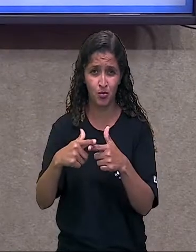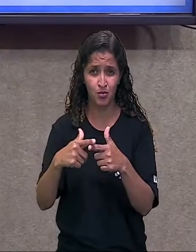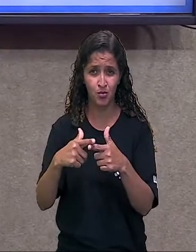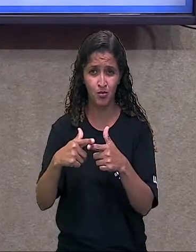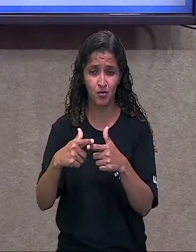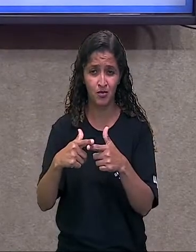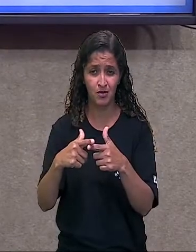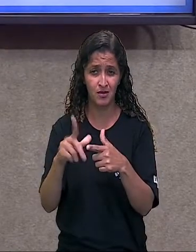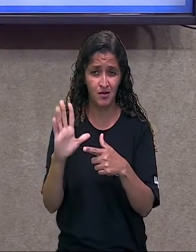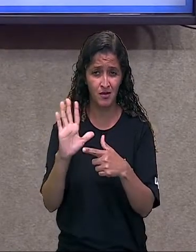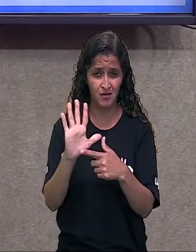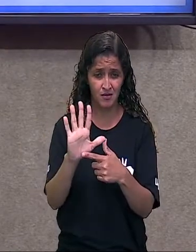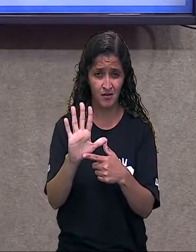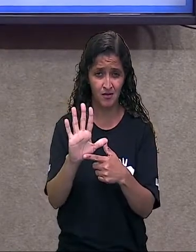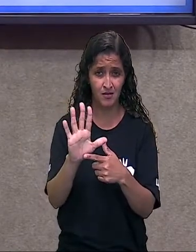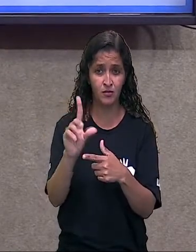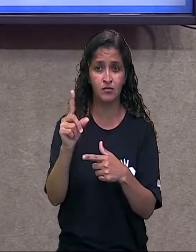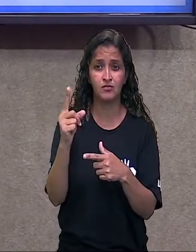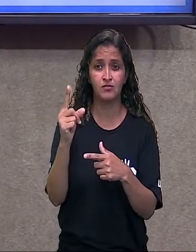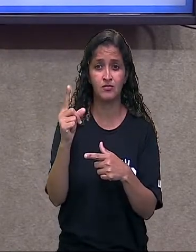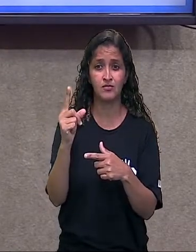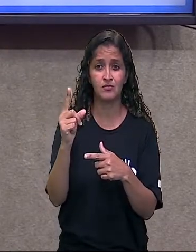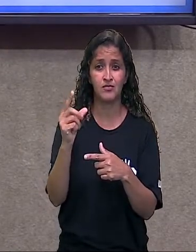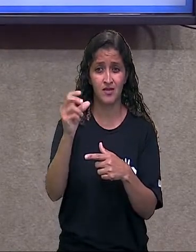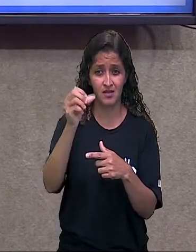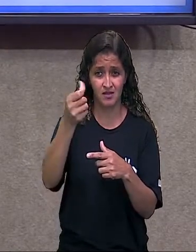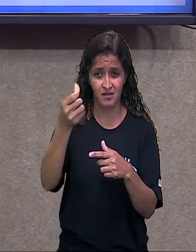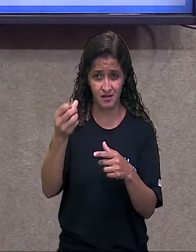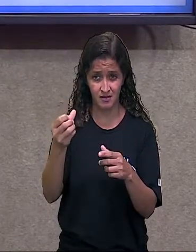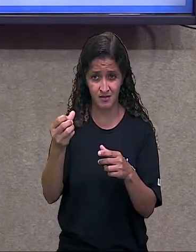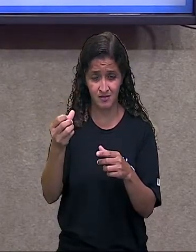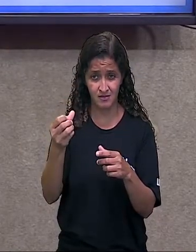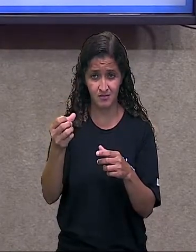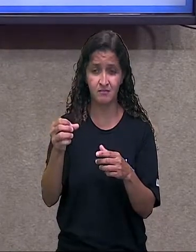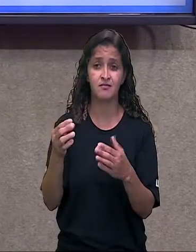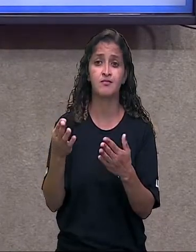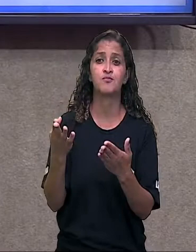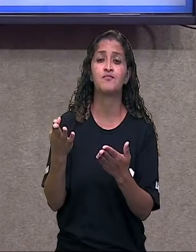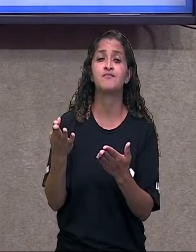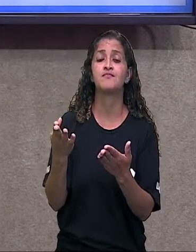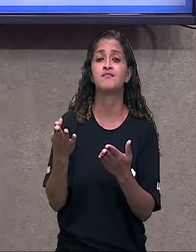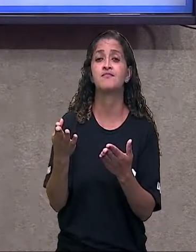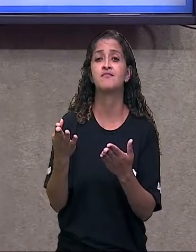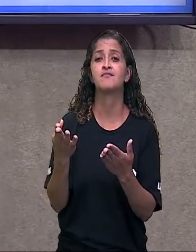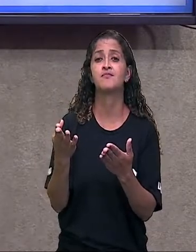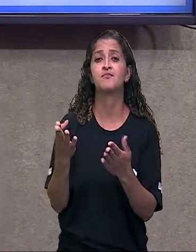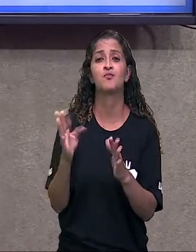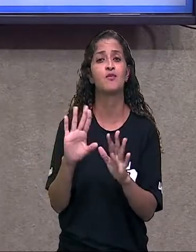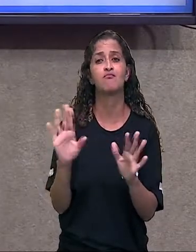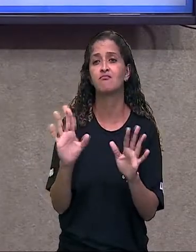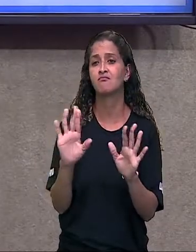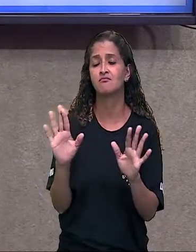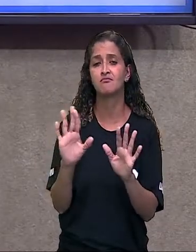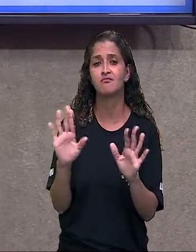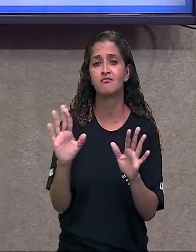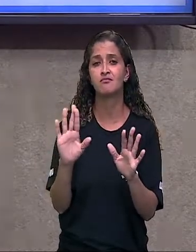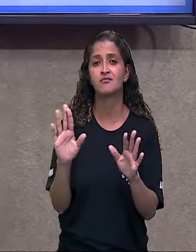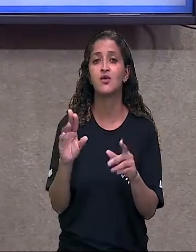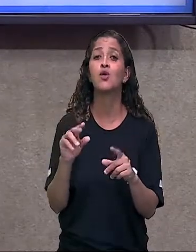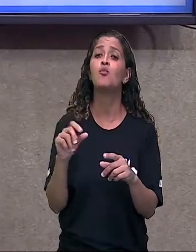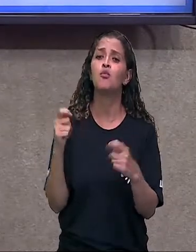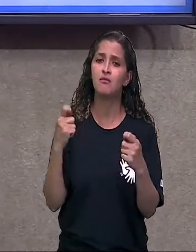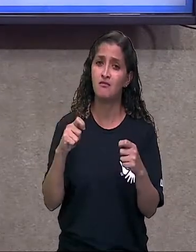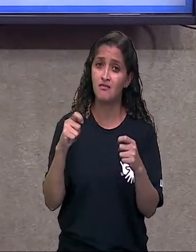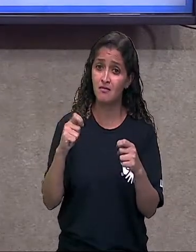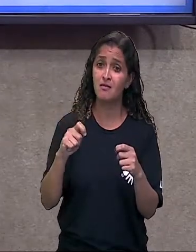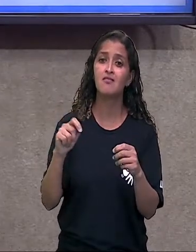você representar com 10 quadradinhos? Aqui não. Você pode representar com